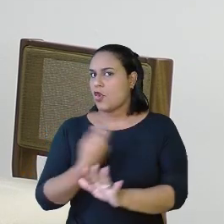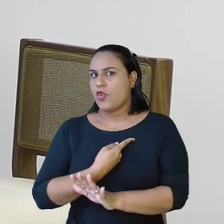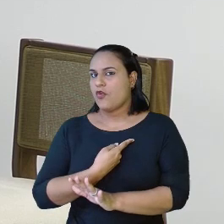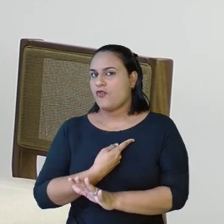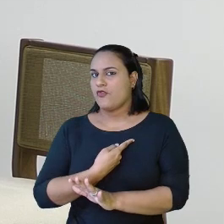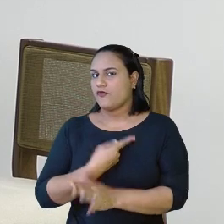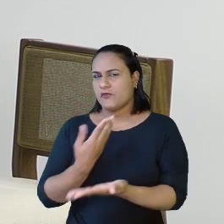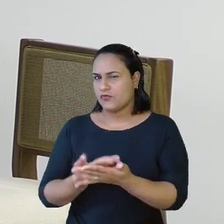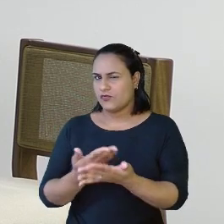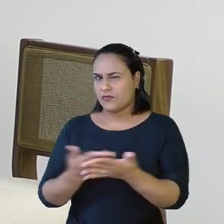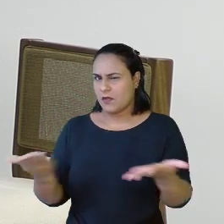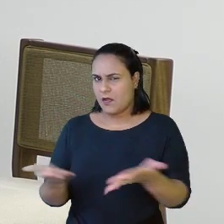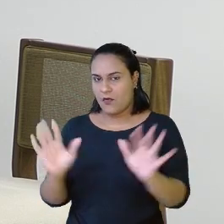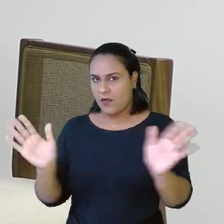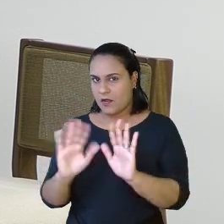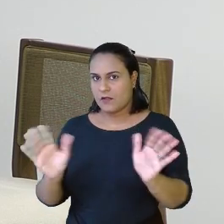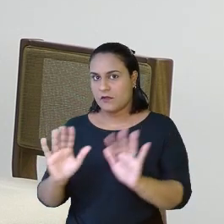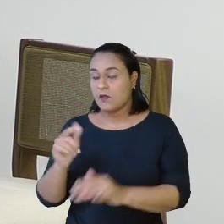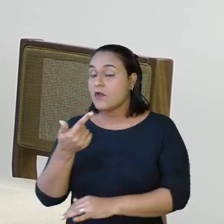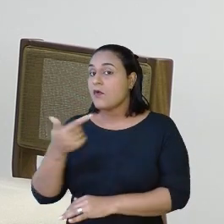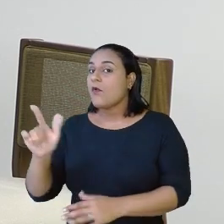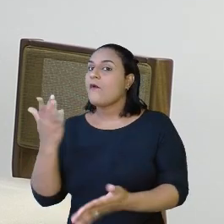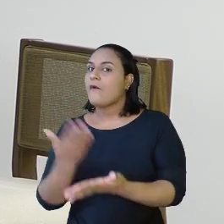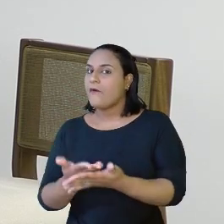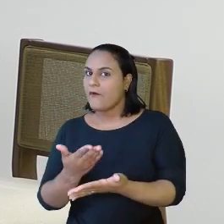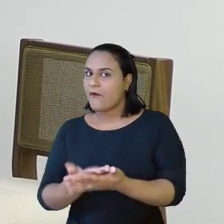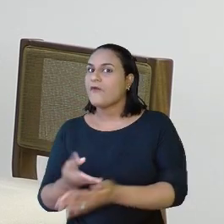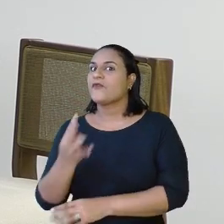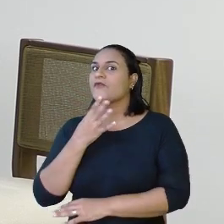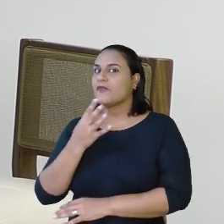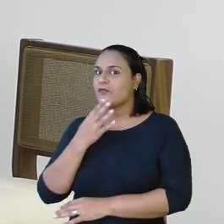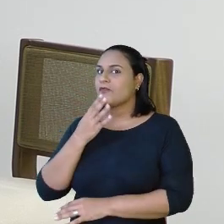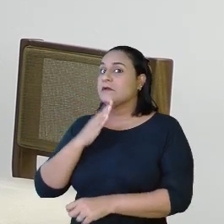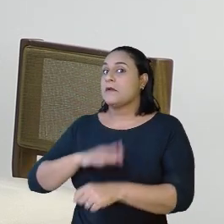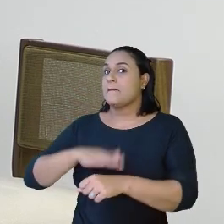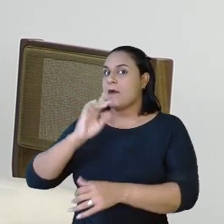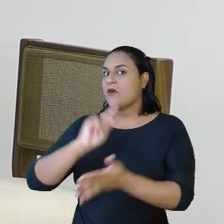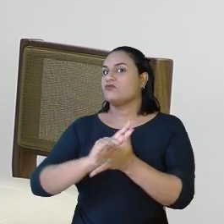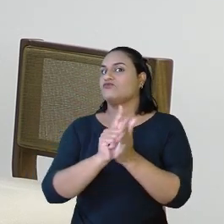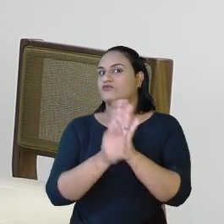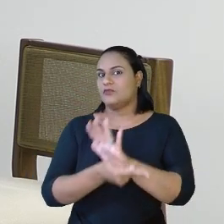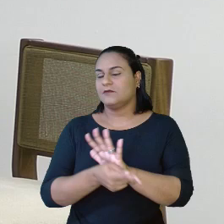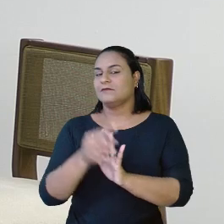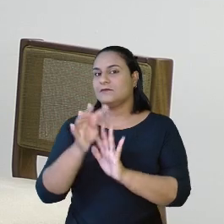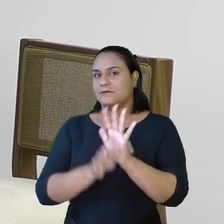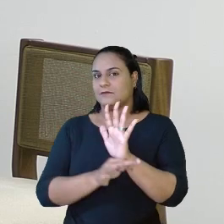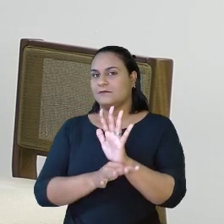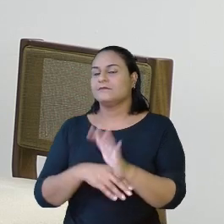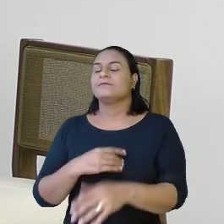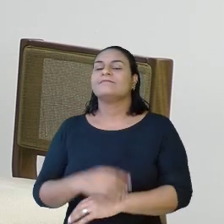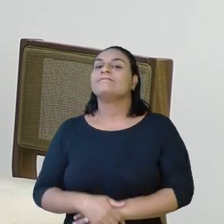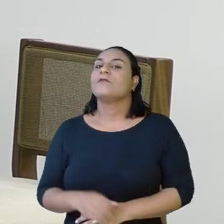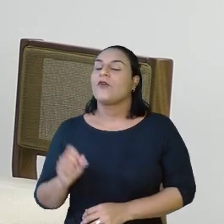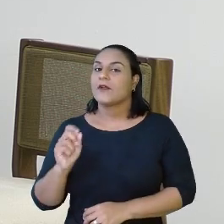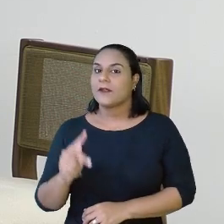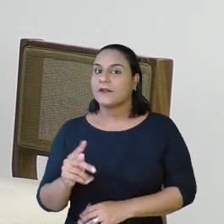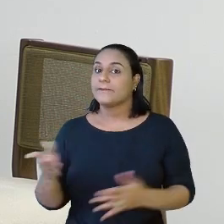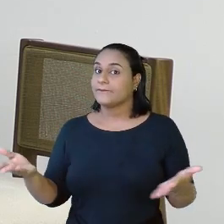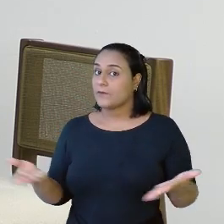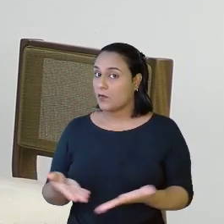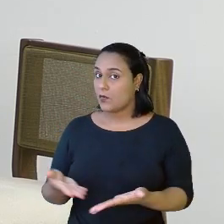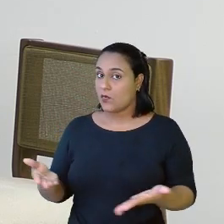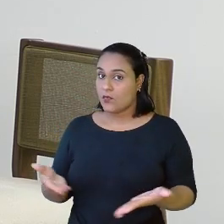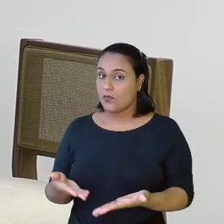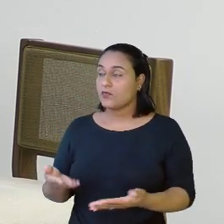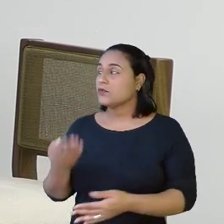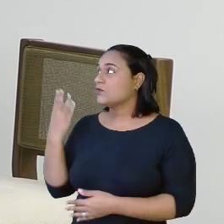vou apresentar para vocês. Mas em outras aulas nós vamos conhecer mais sobre esse gênero receita, tá certo? Hoje, por enquanto,